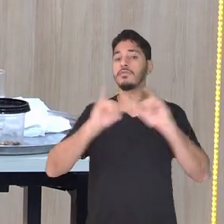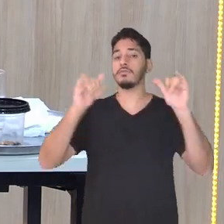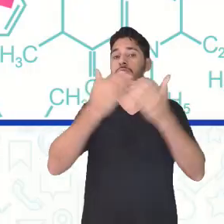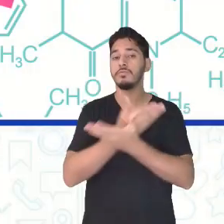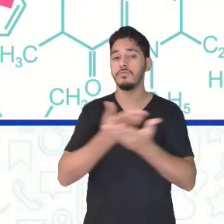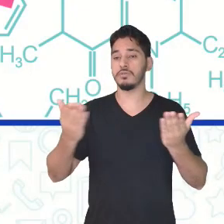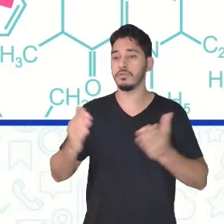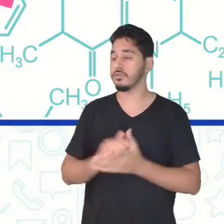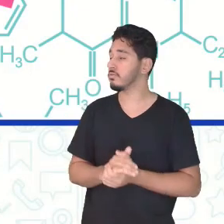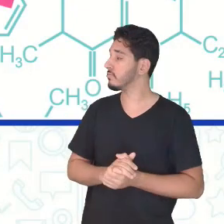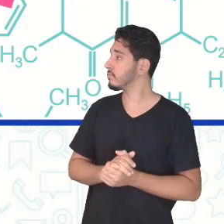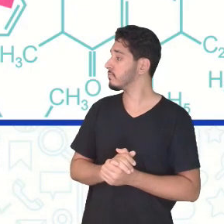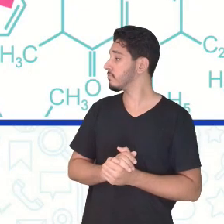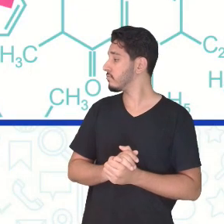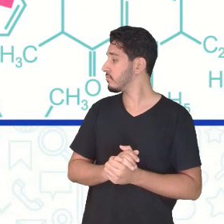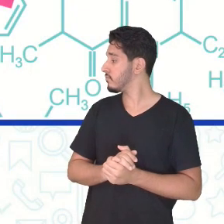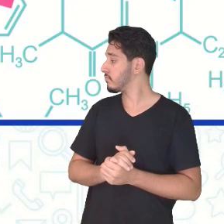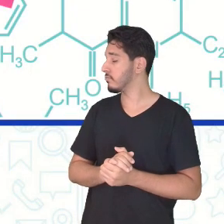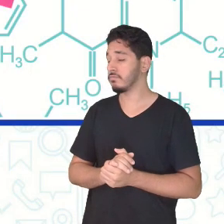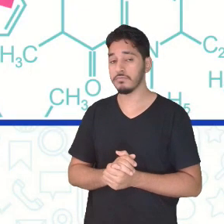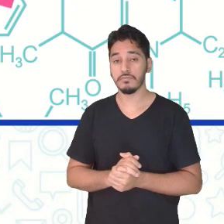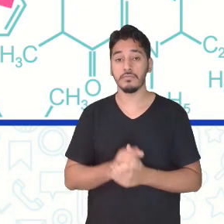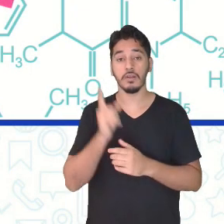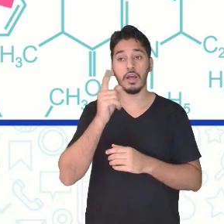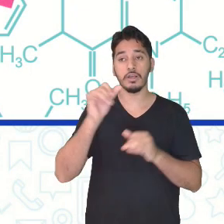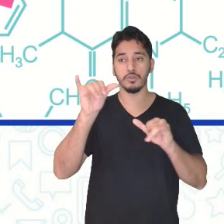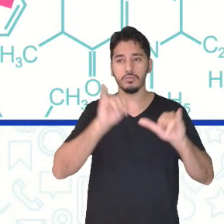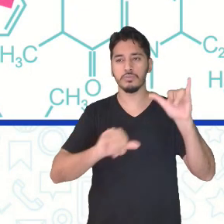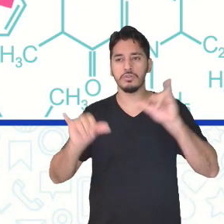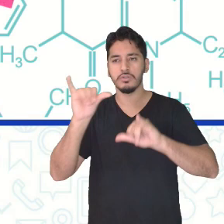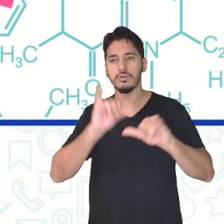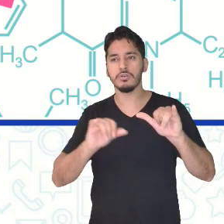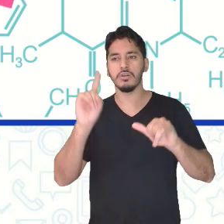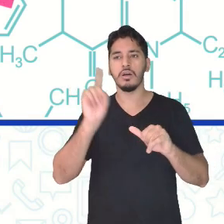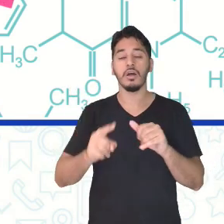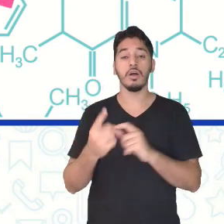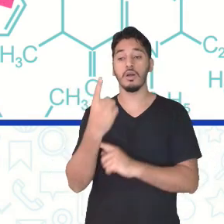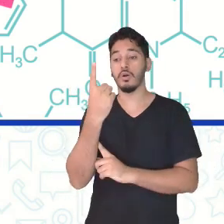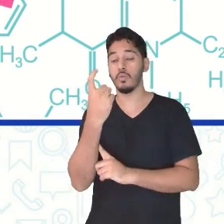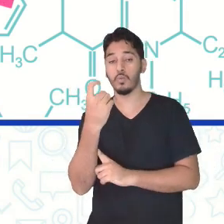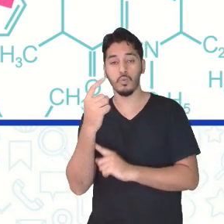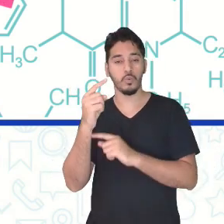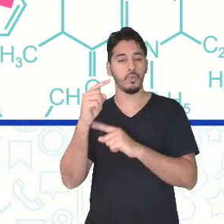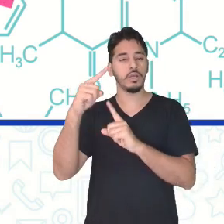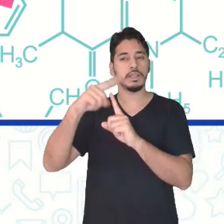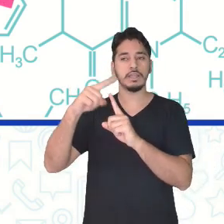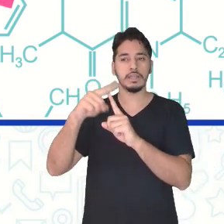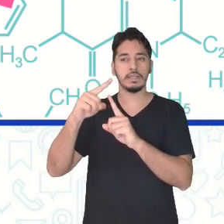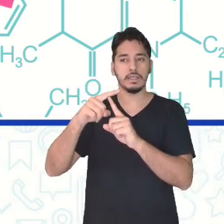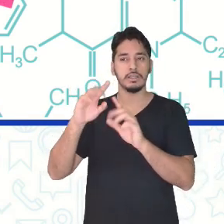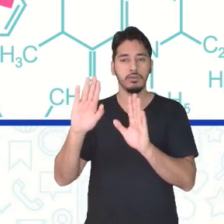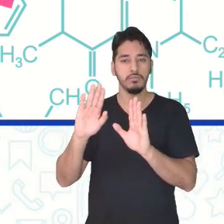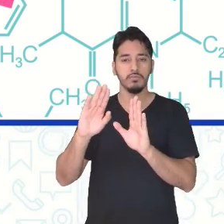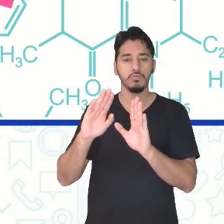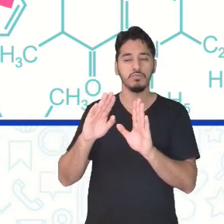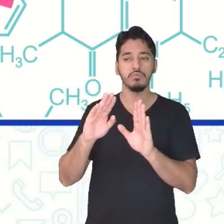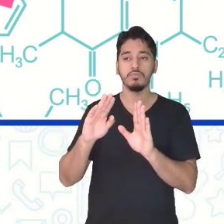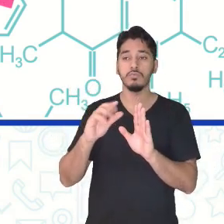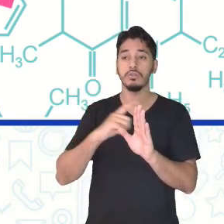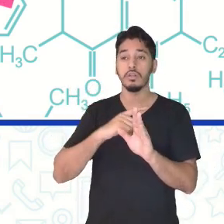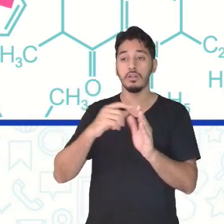vocês. Vejam, as substâncias formadas somente por um tipo de componente,